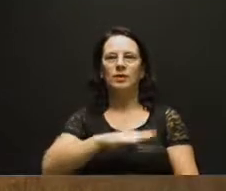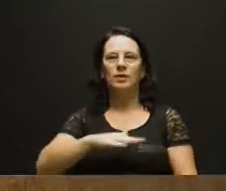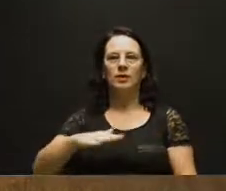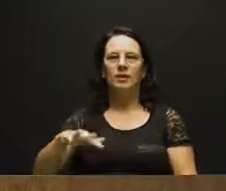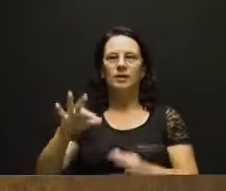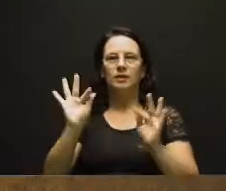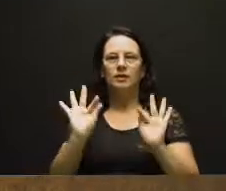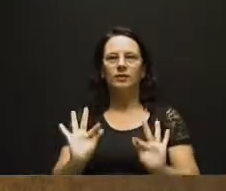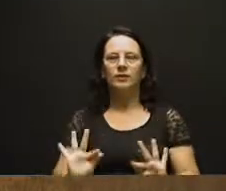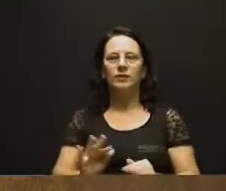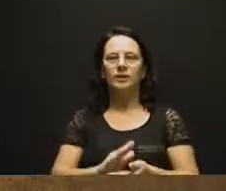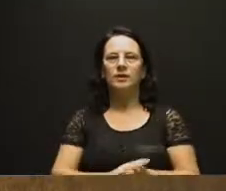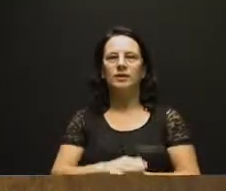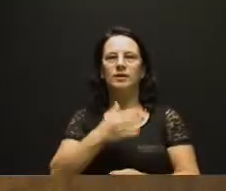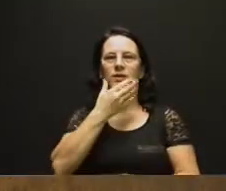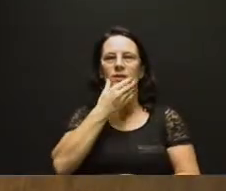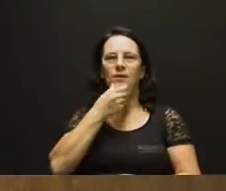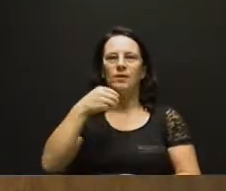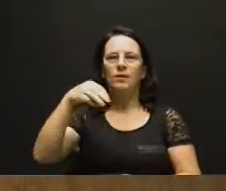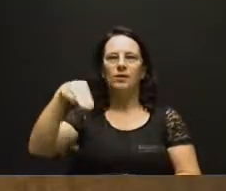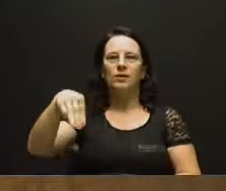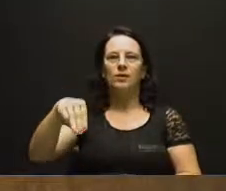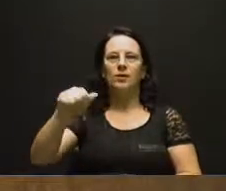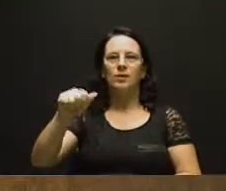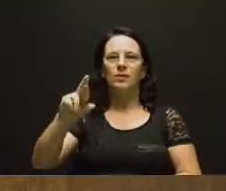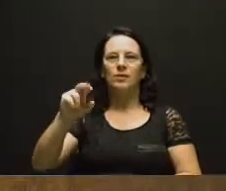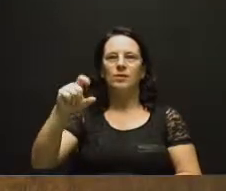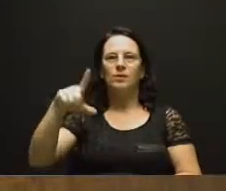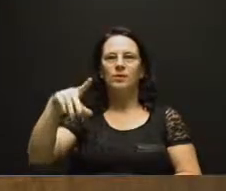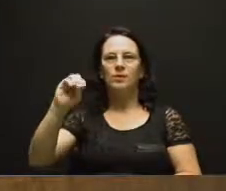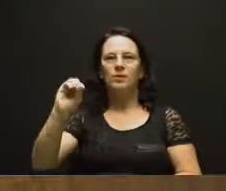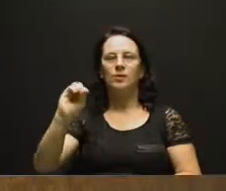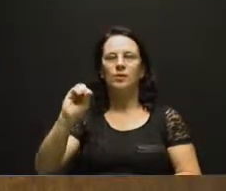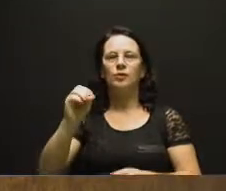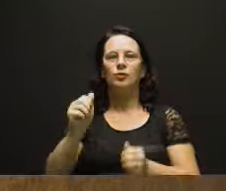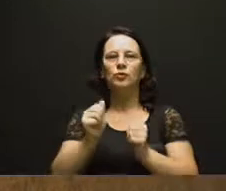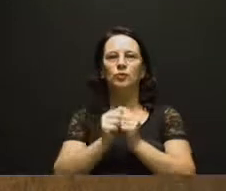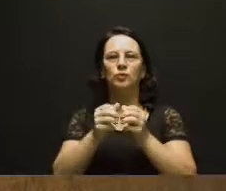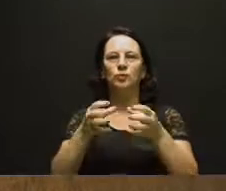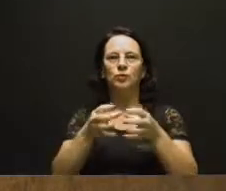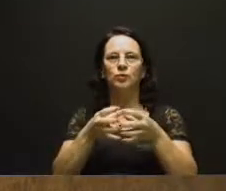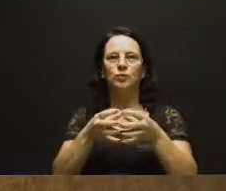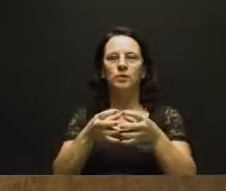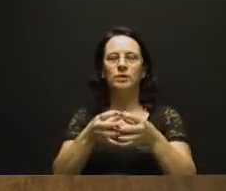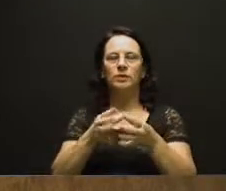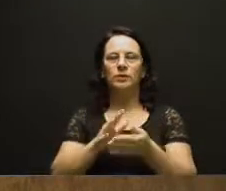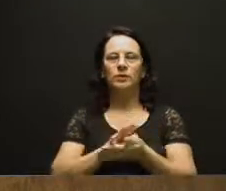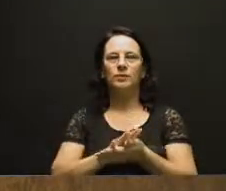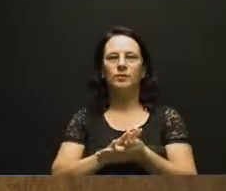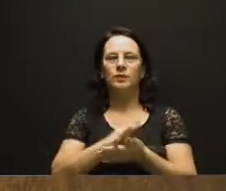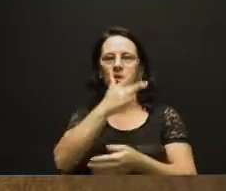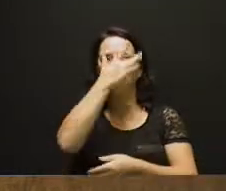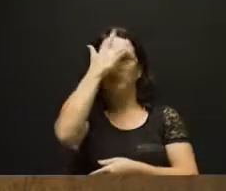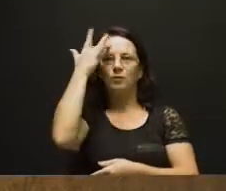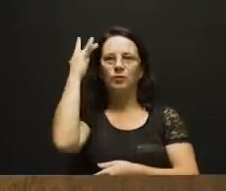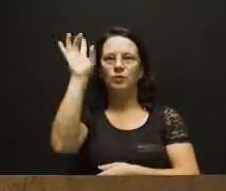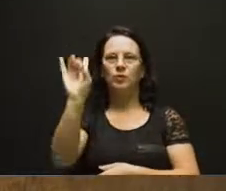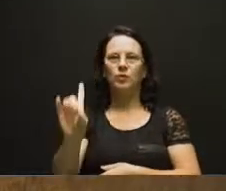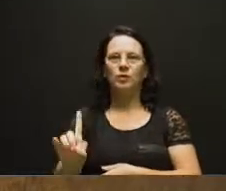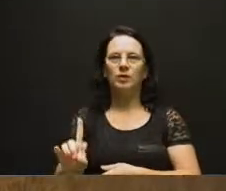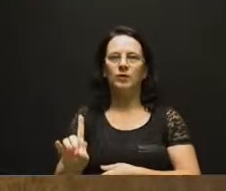o doutor marcelo fernandes lopes membro da comissão da pessoa com deficiência